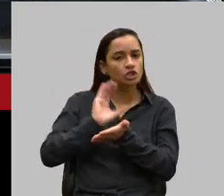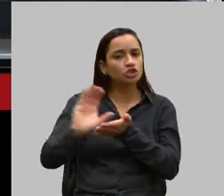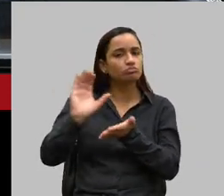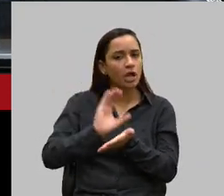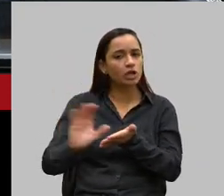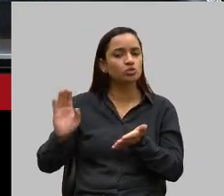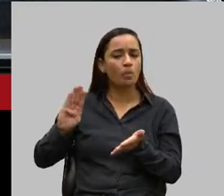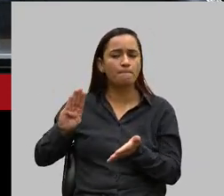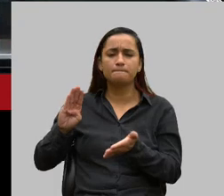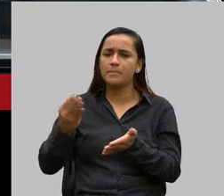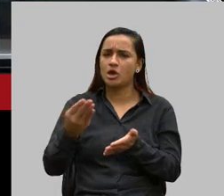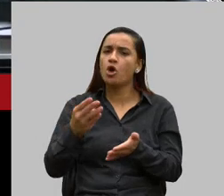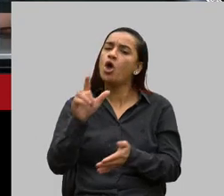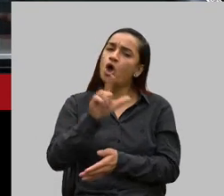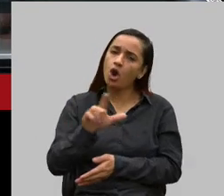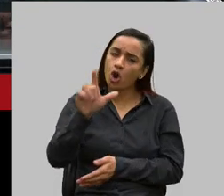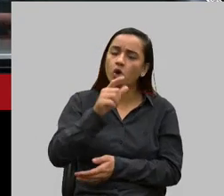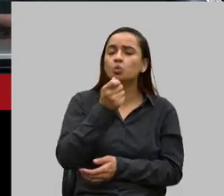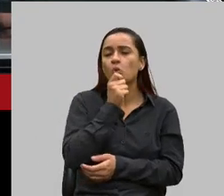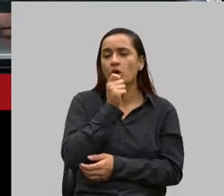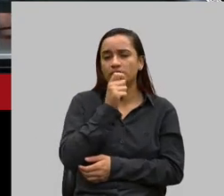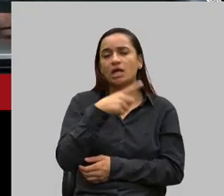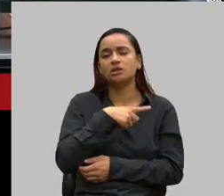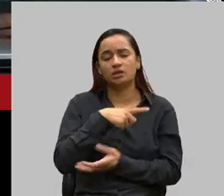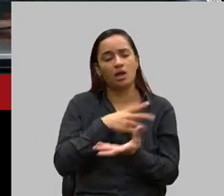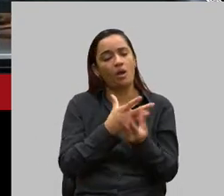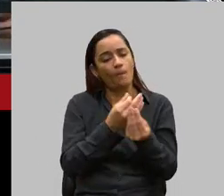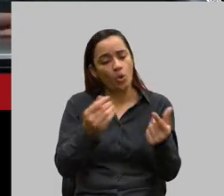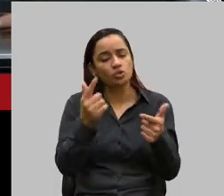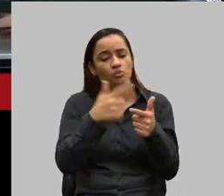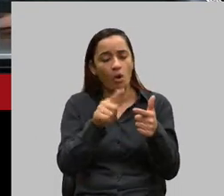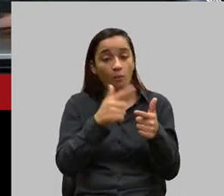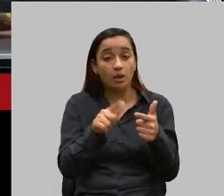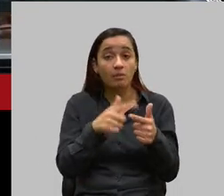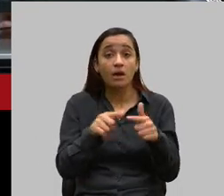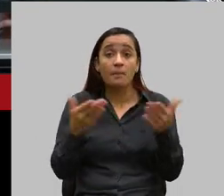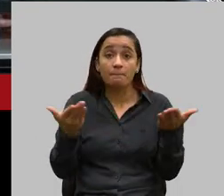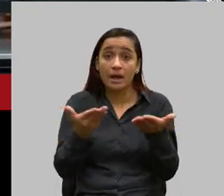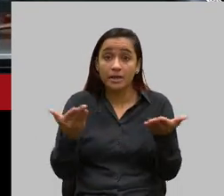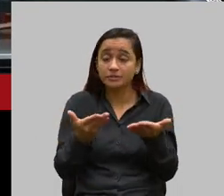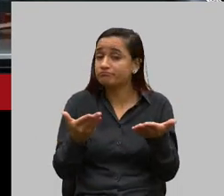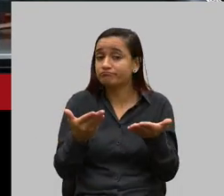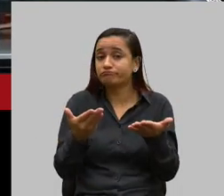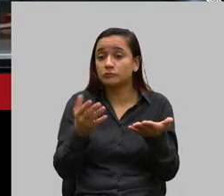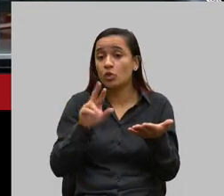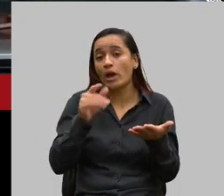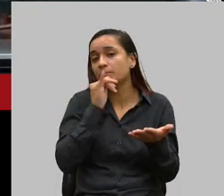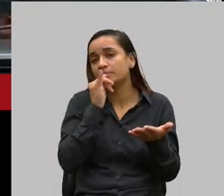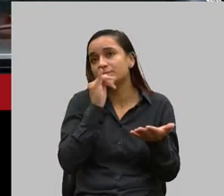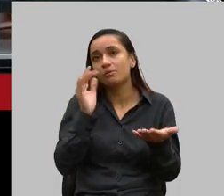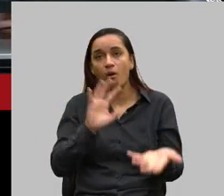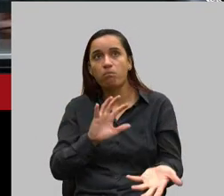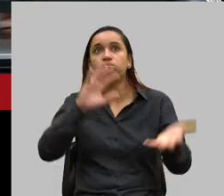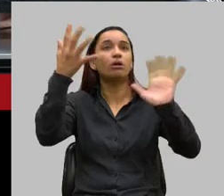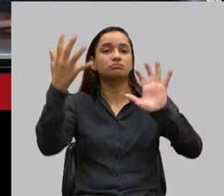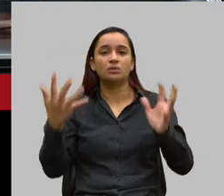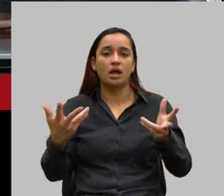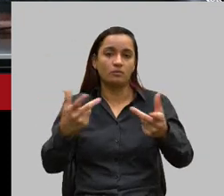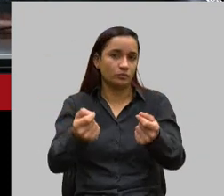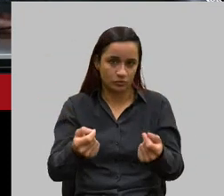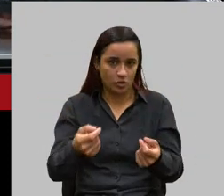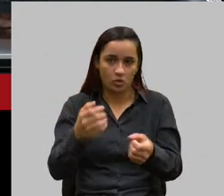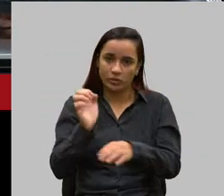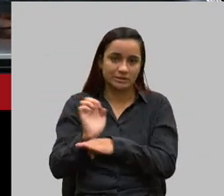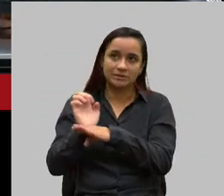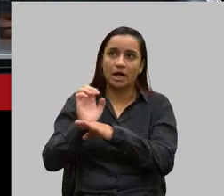semig tem muitos problemas ainda muitos problemas mas não é de uma hora para outra que no estado com 853 municípios se